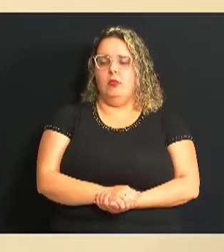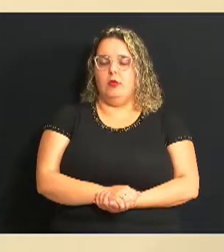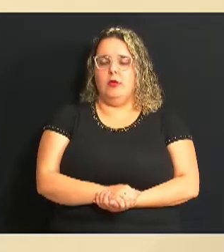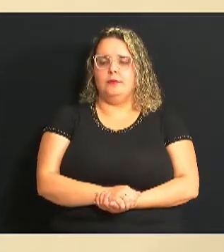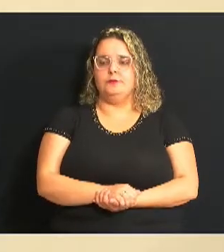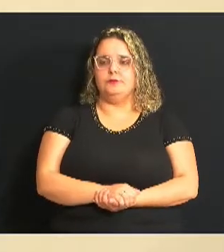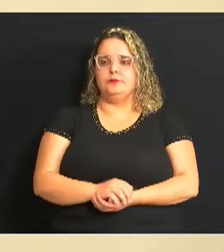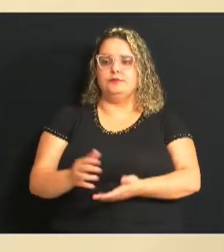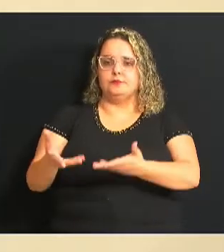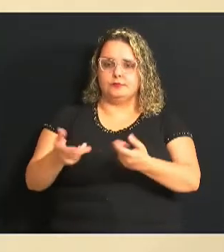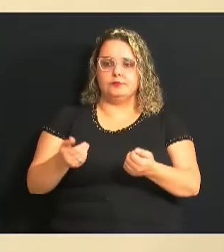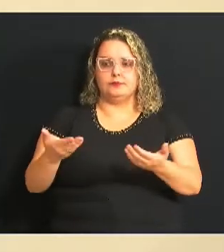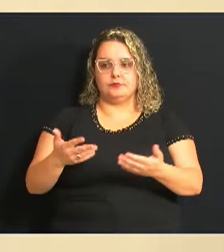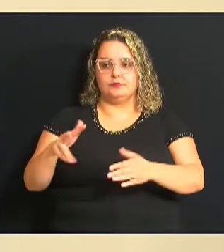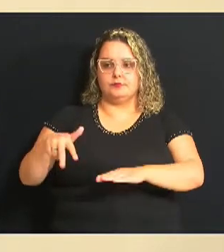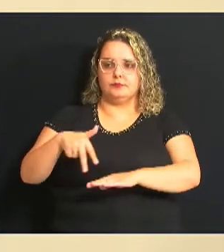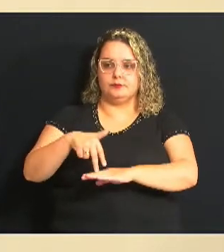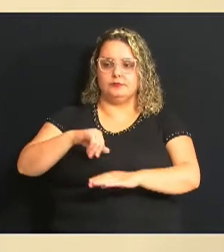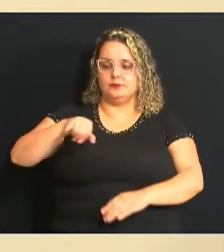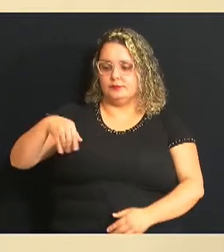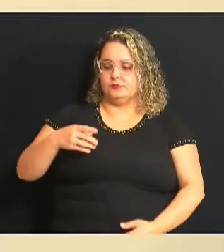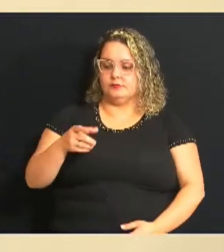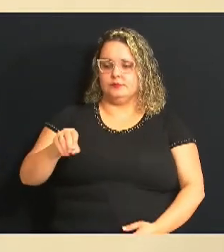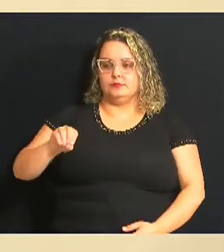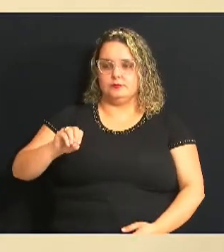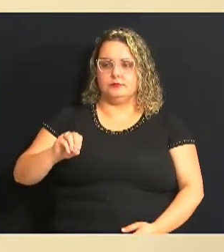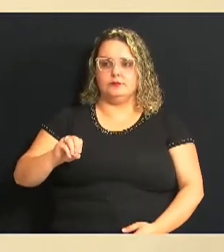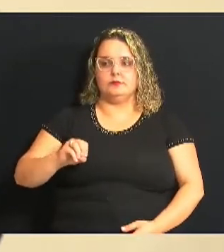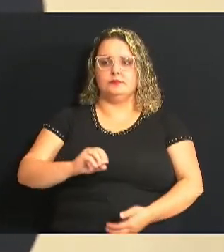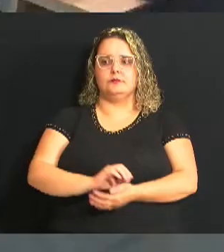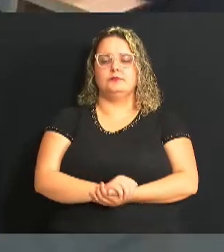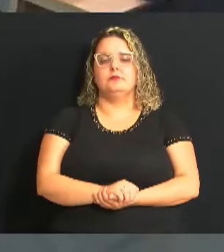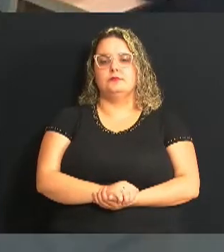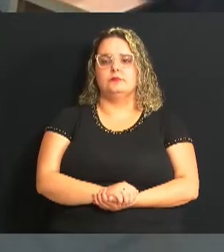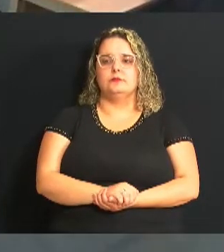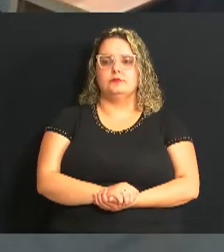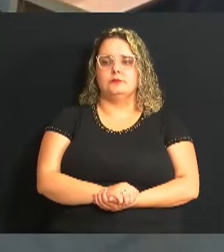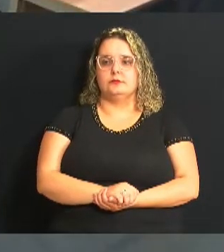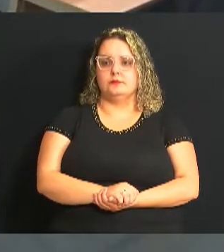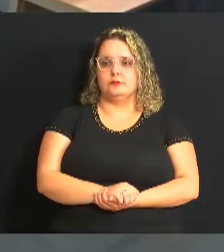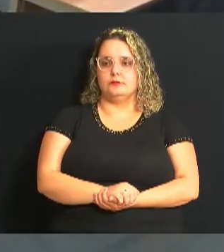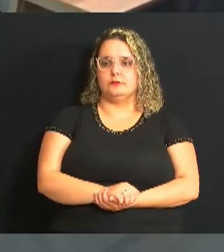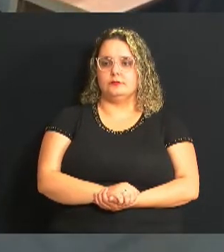Convidamos agora à tribuna João Carlos de Jesus.